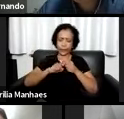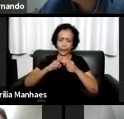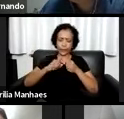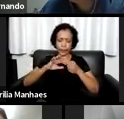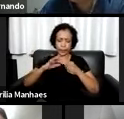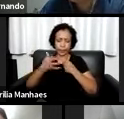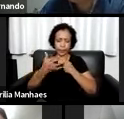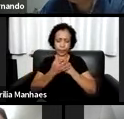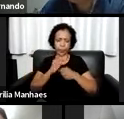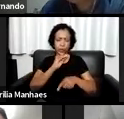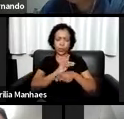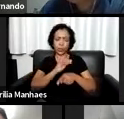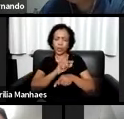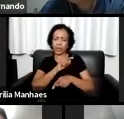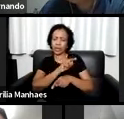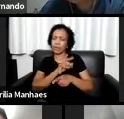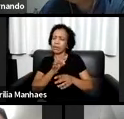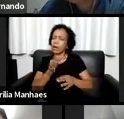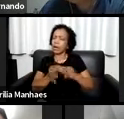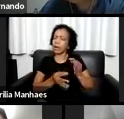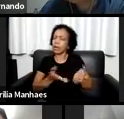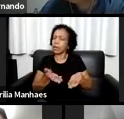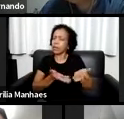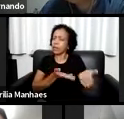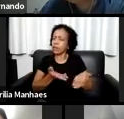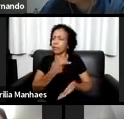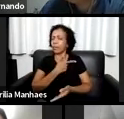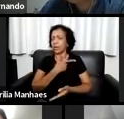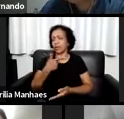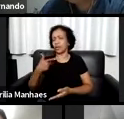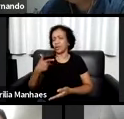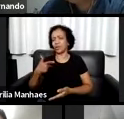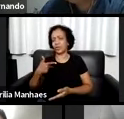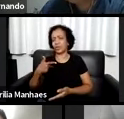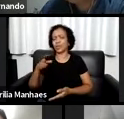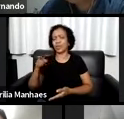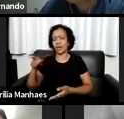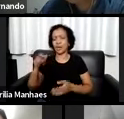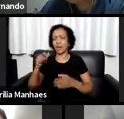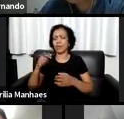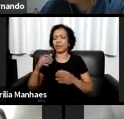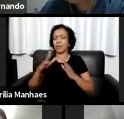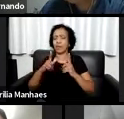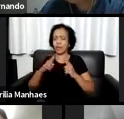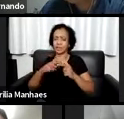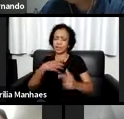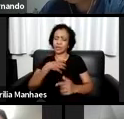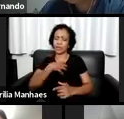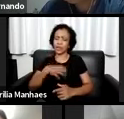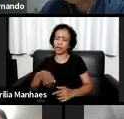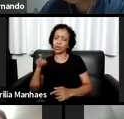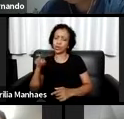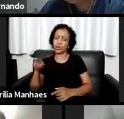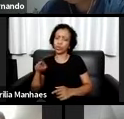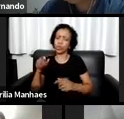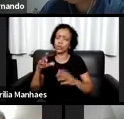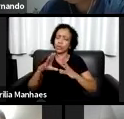agora estão sob todos os cuidados médicos. Que o Senhor também traga sobre eles um renovo e a cura do